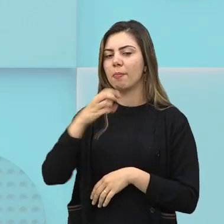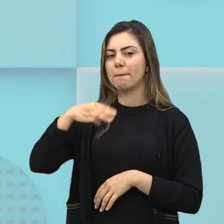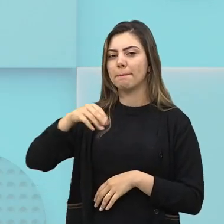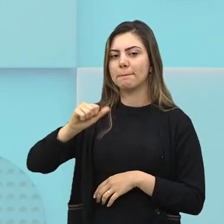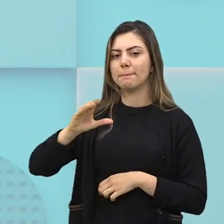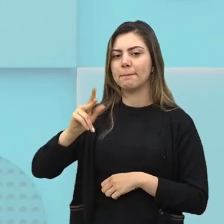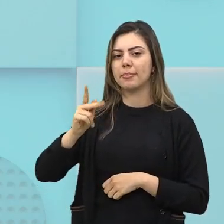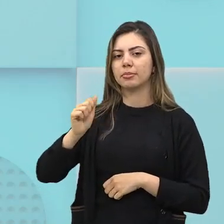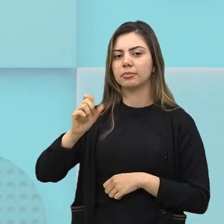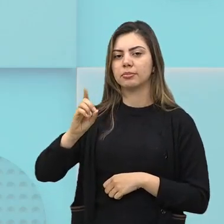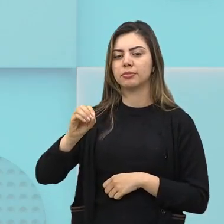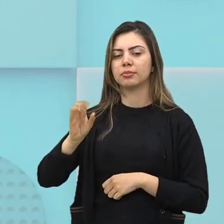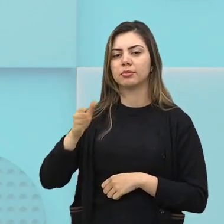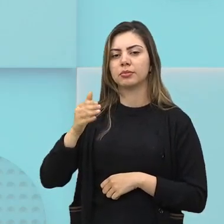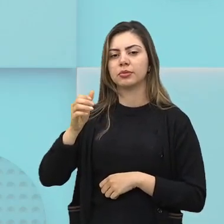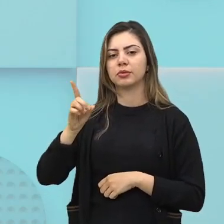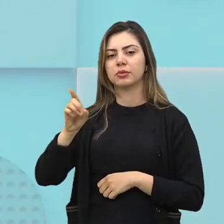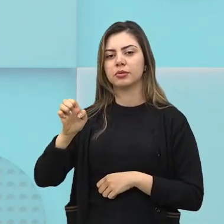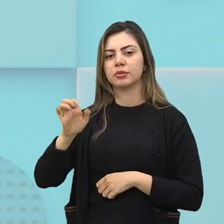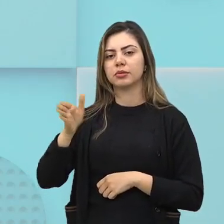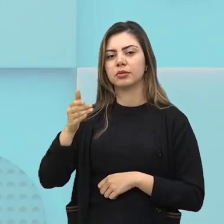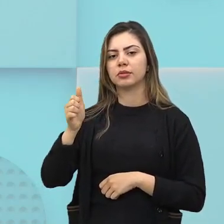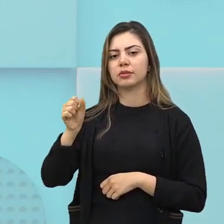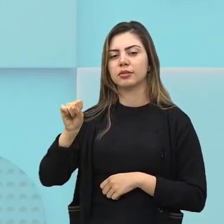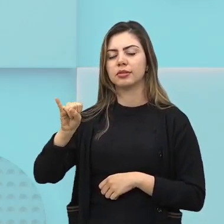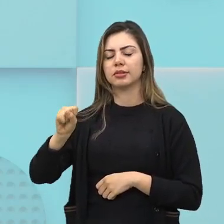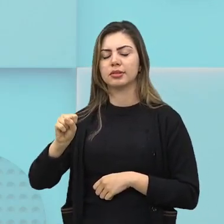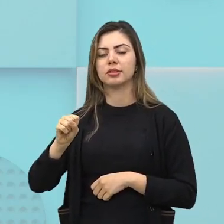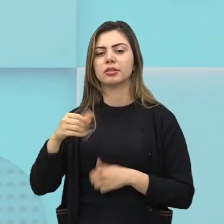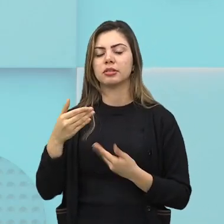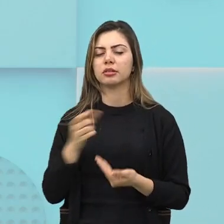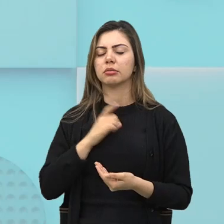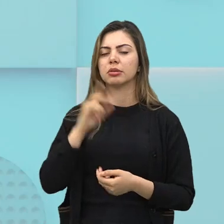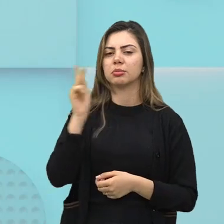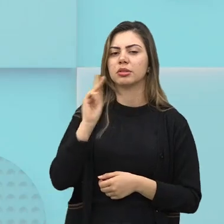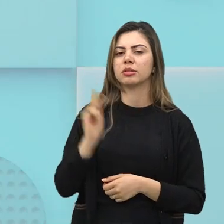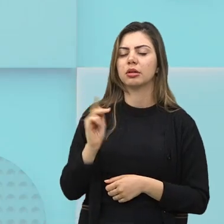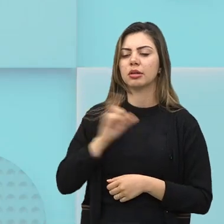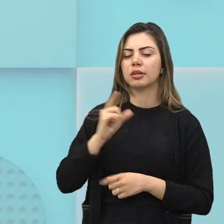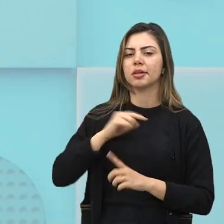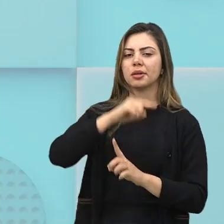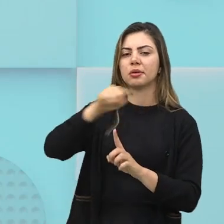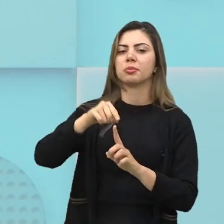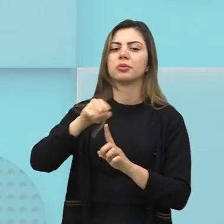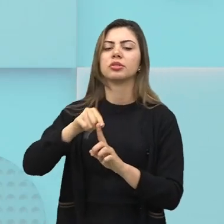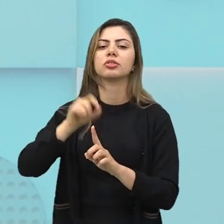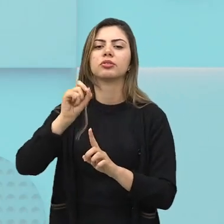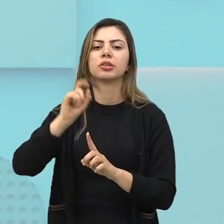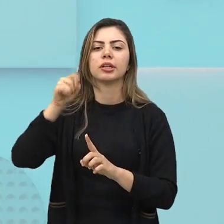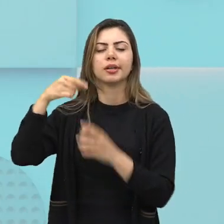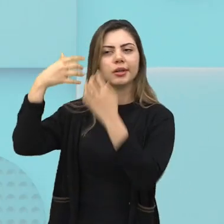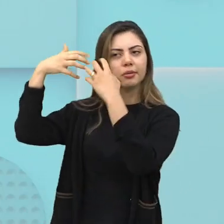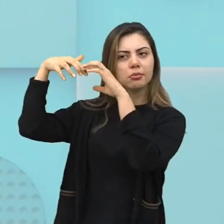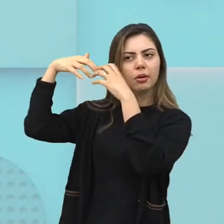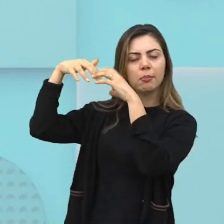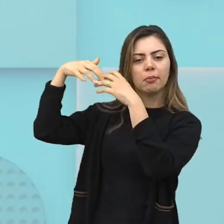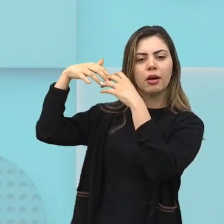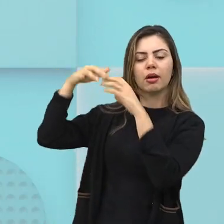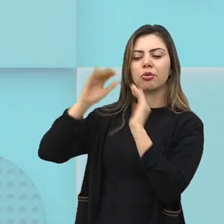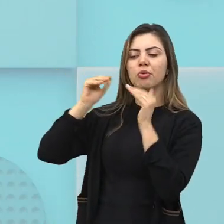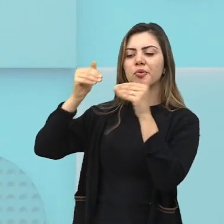uma narrativa que mergulha na psique humana e na natureza da loucura,